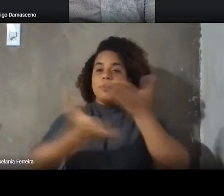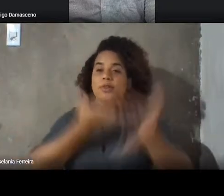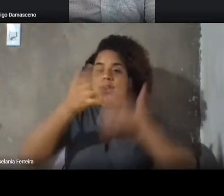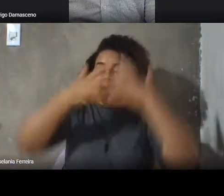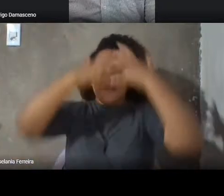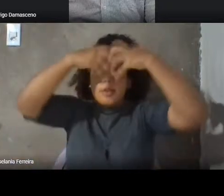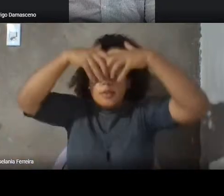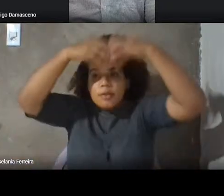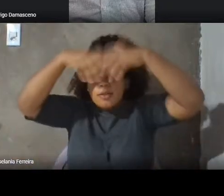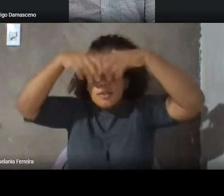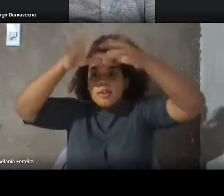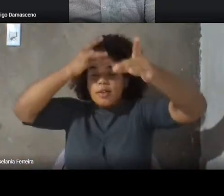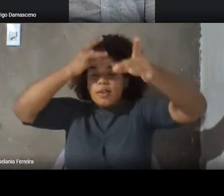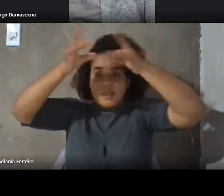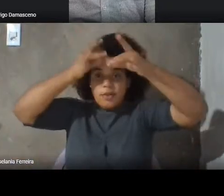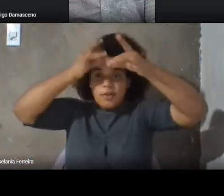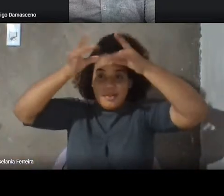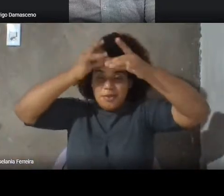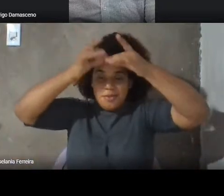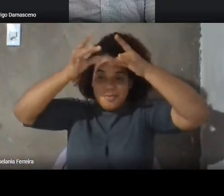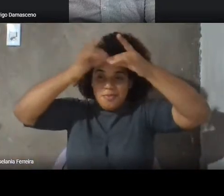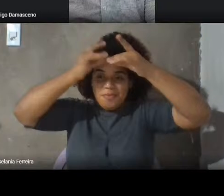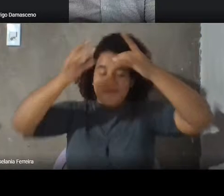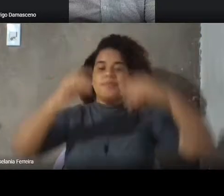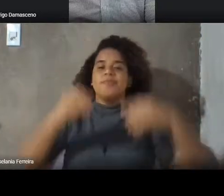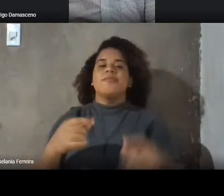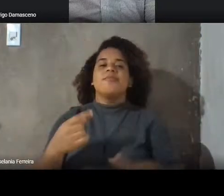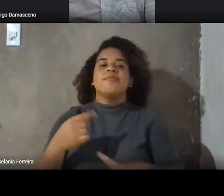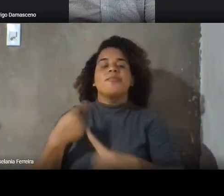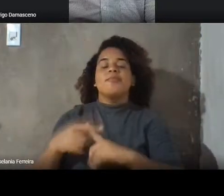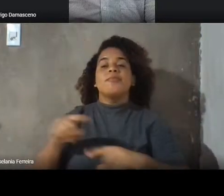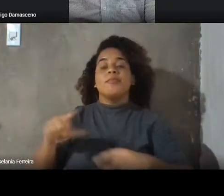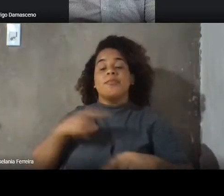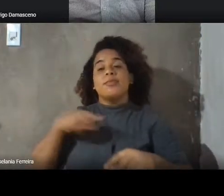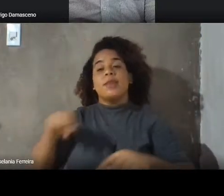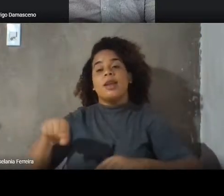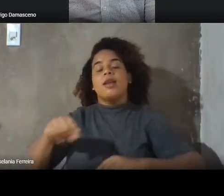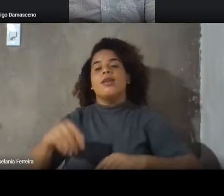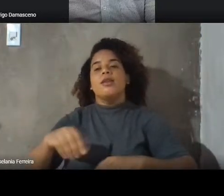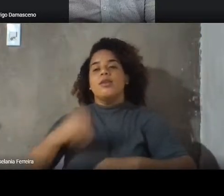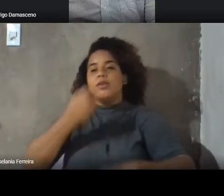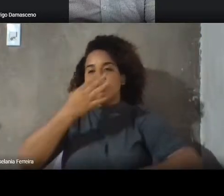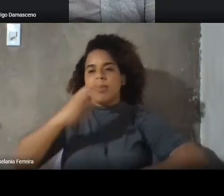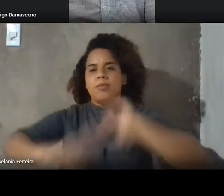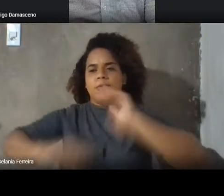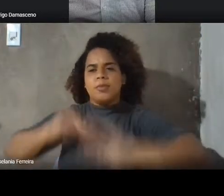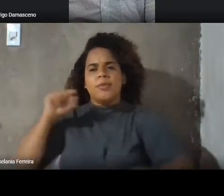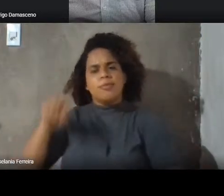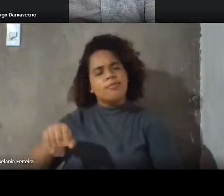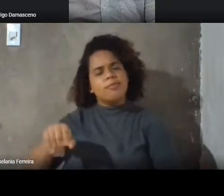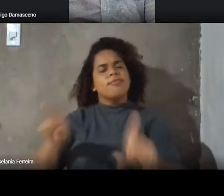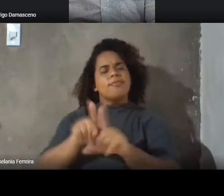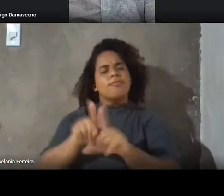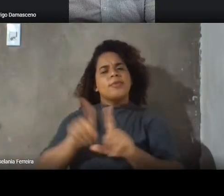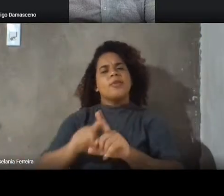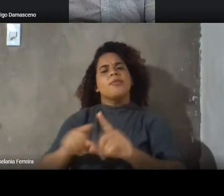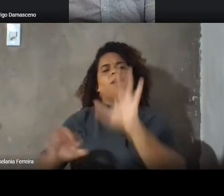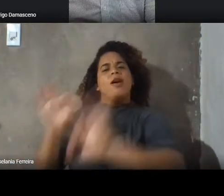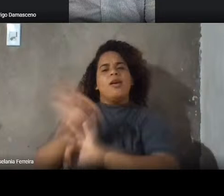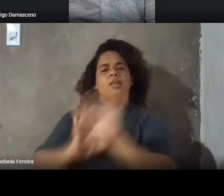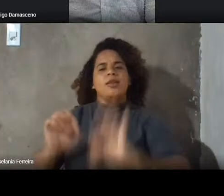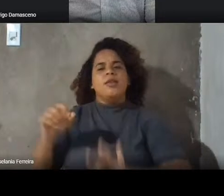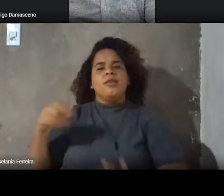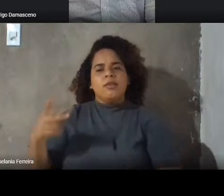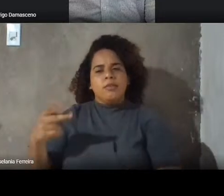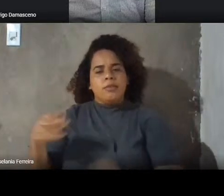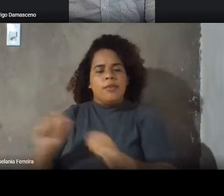pela repercussão em termos não só de profissional que ele é, como também da construção que ele